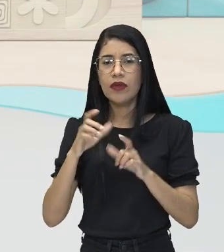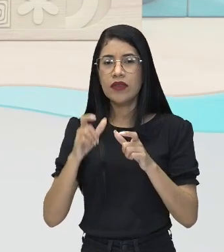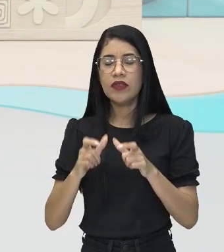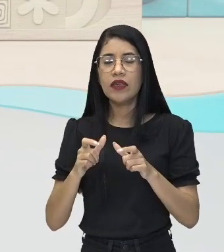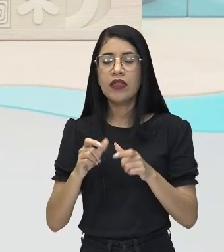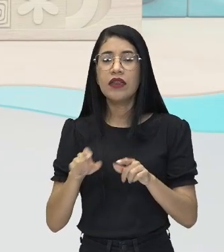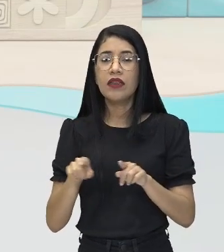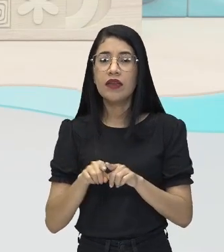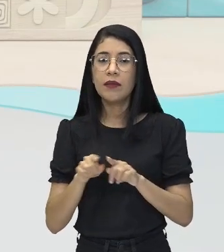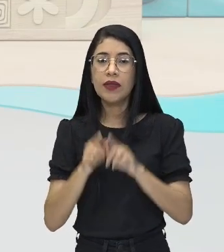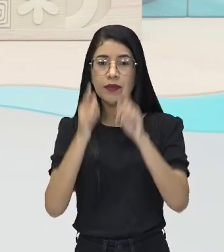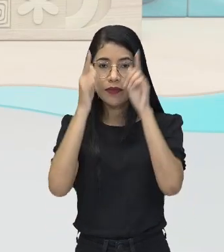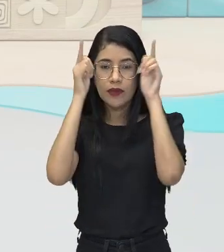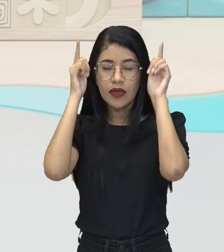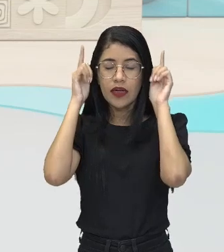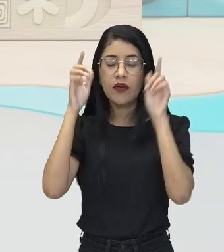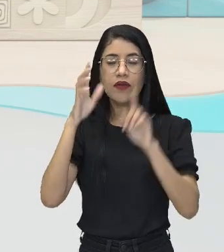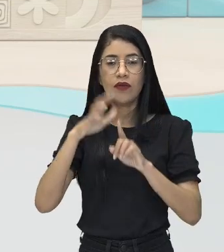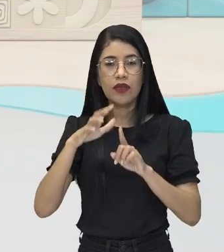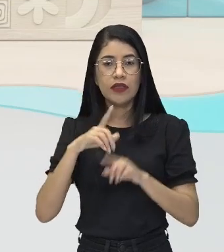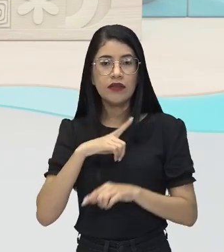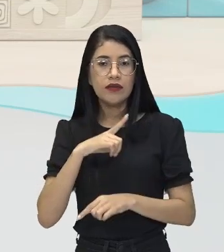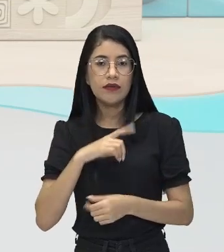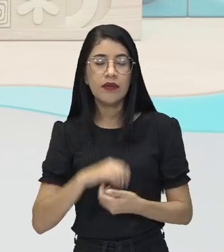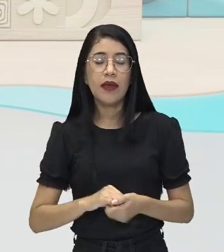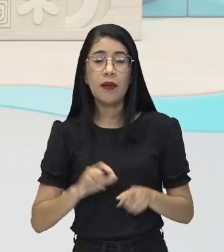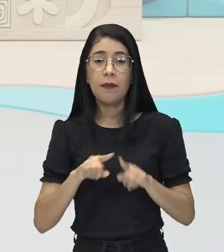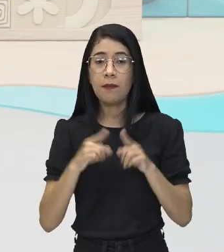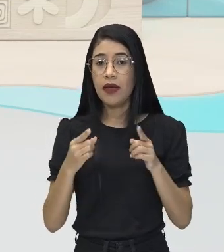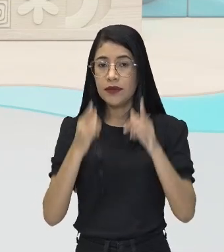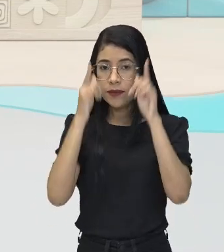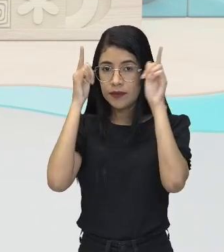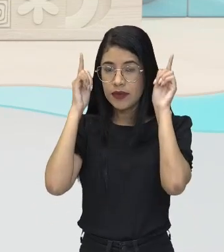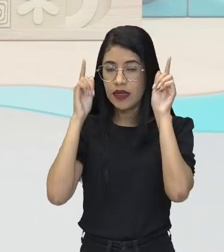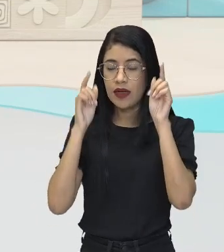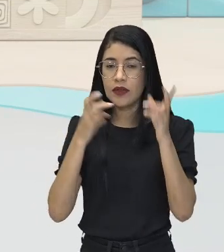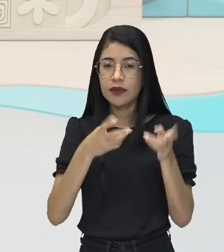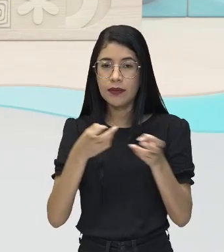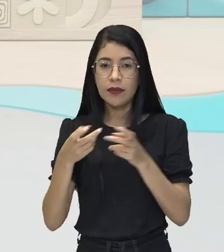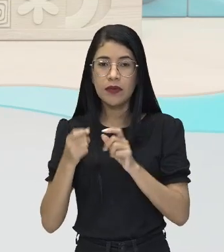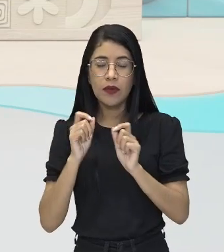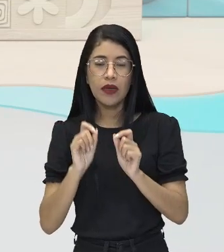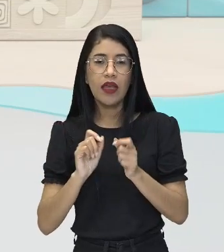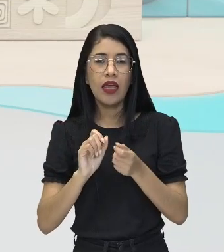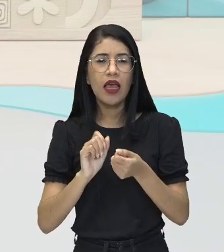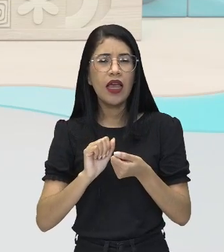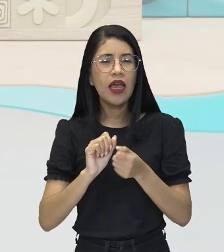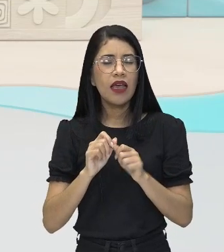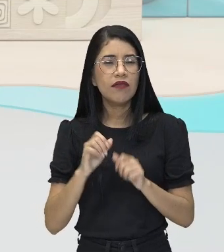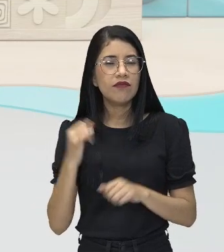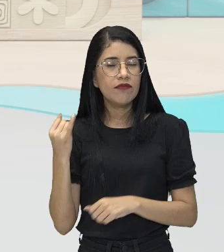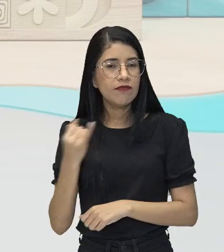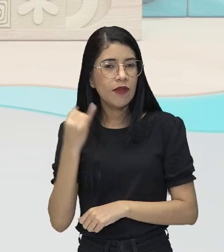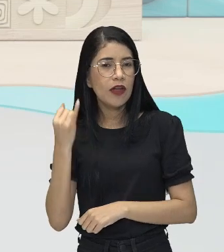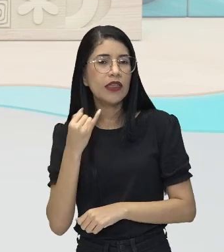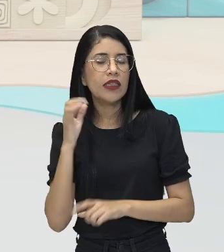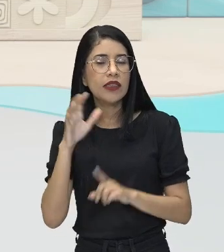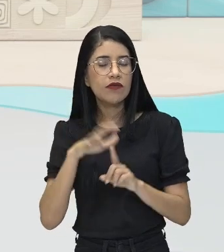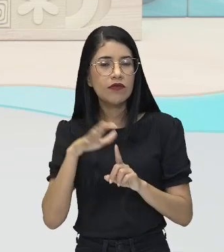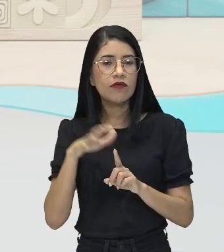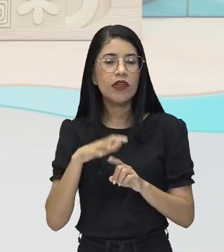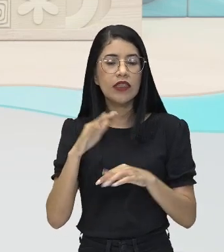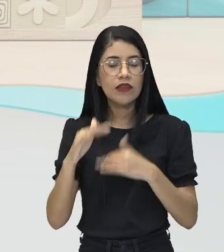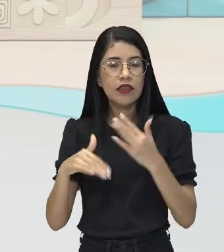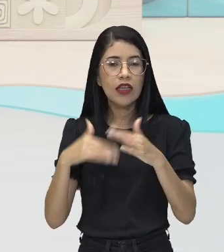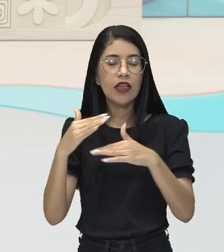como os gregos também. Mas os gregos, como nós vimos, eles tiveram uma grande influência no